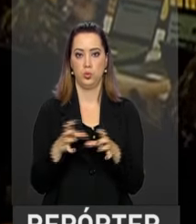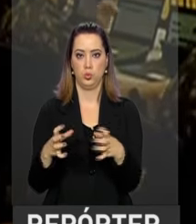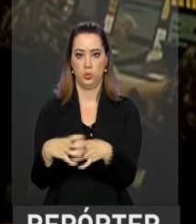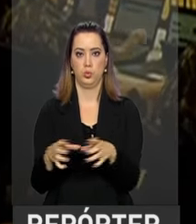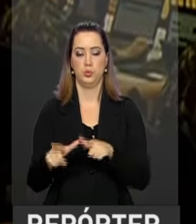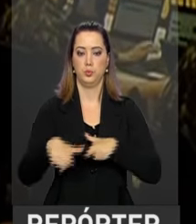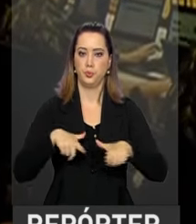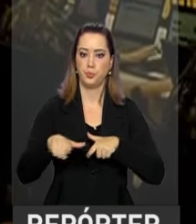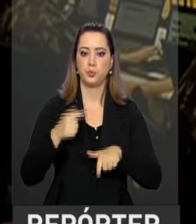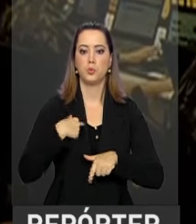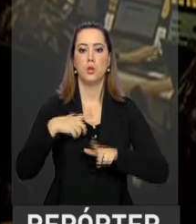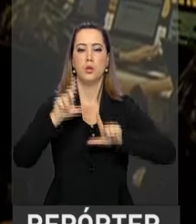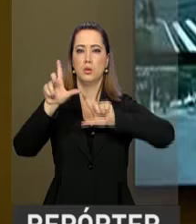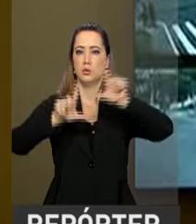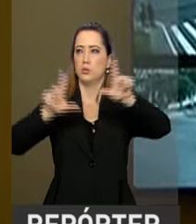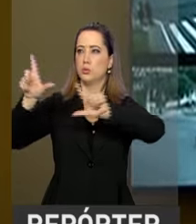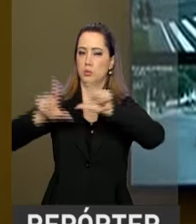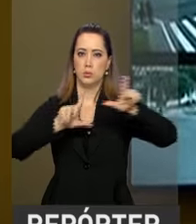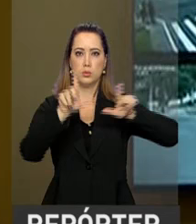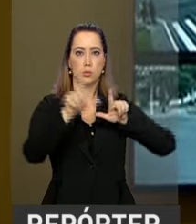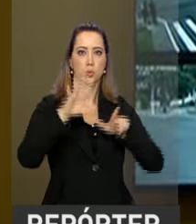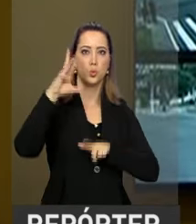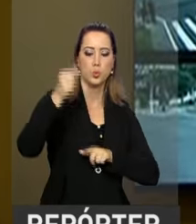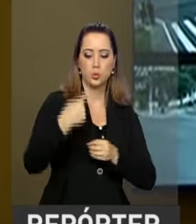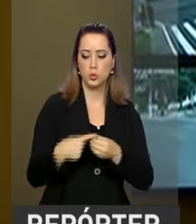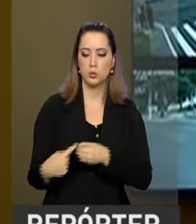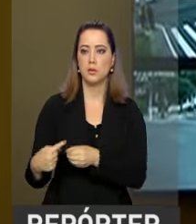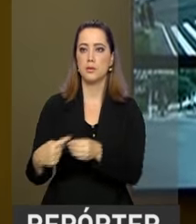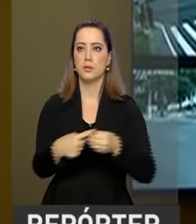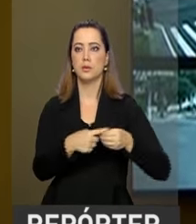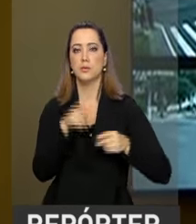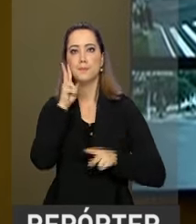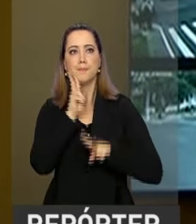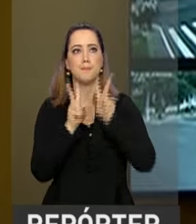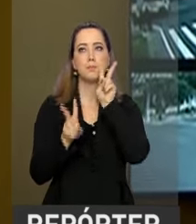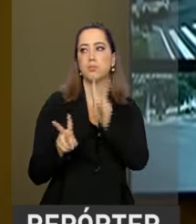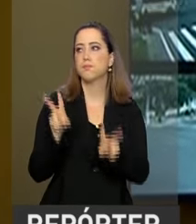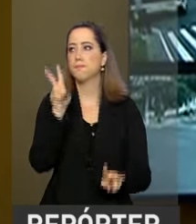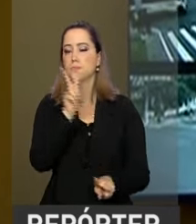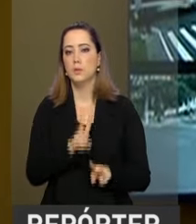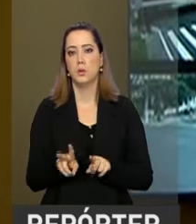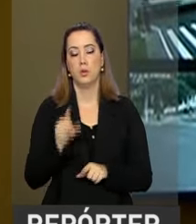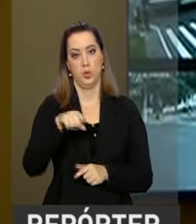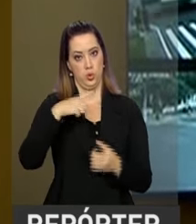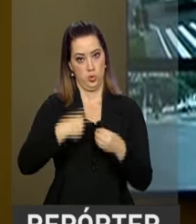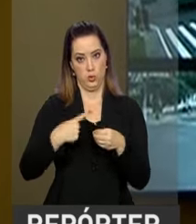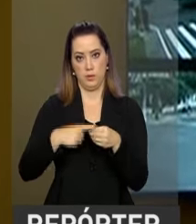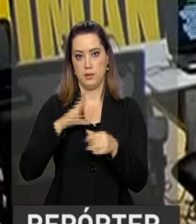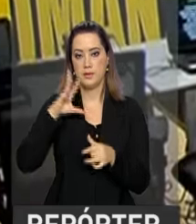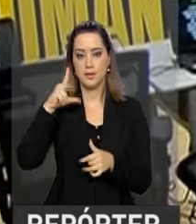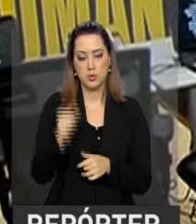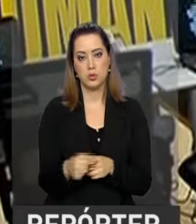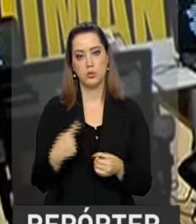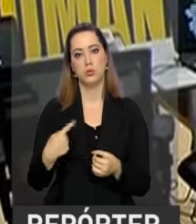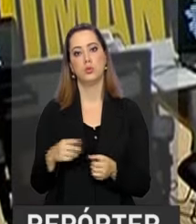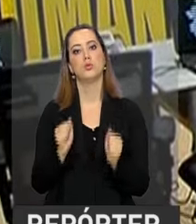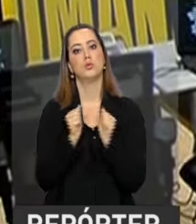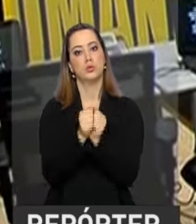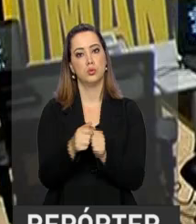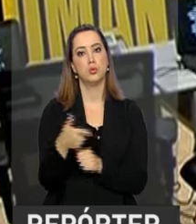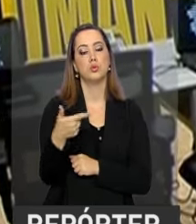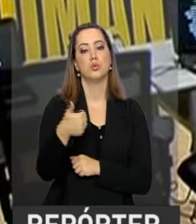controle recebe imagens de todas as partes da cidade e faz o monitoramento da região da Vila Militar, com a ajuda